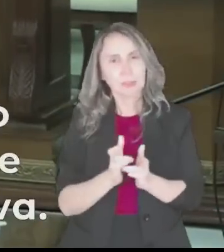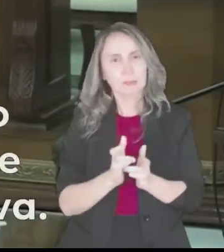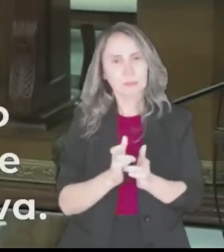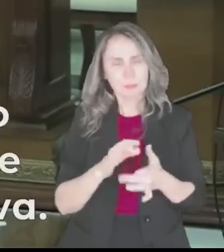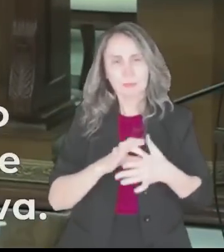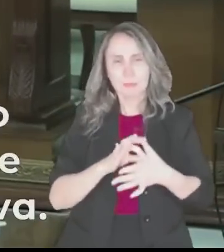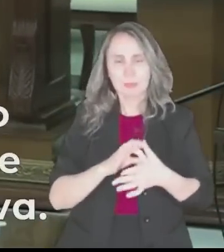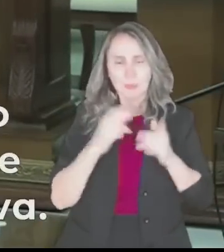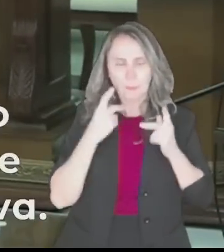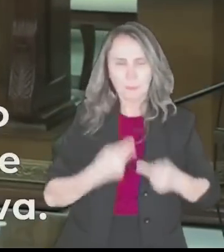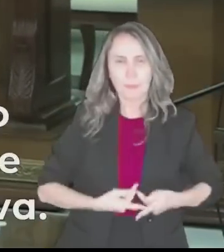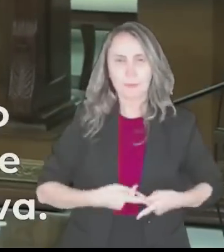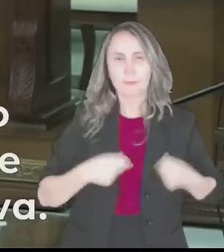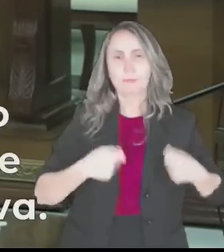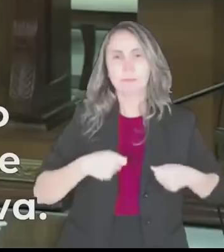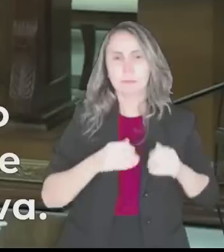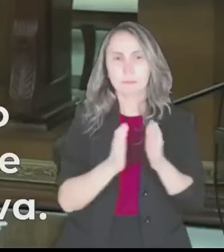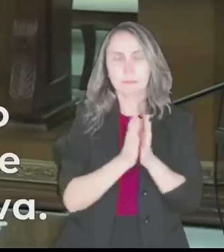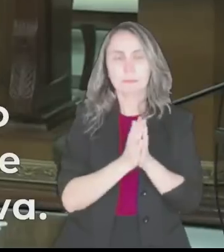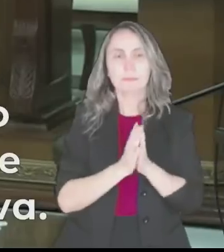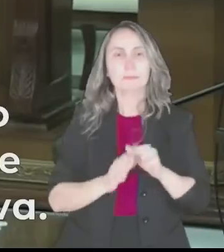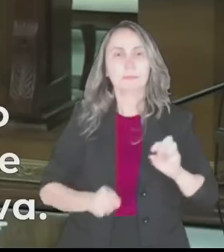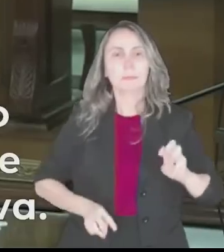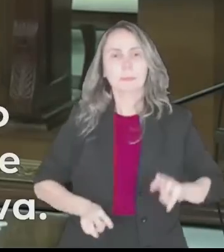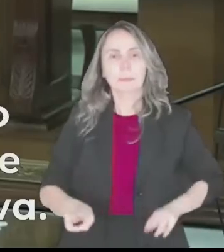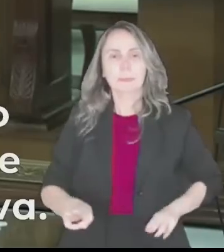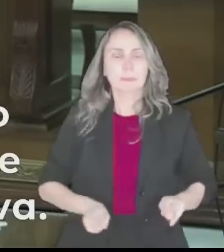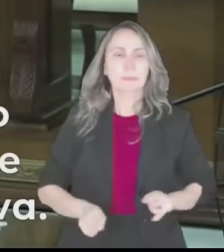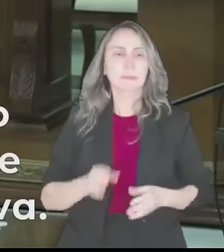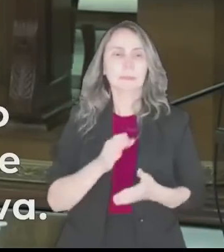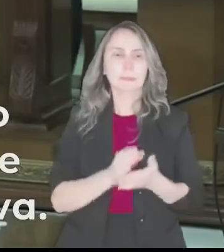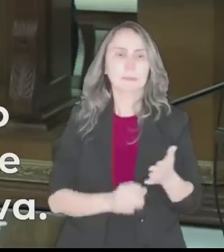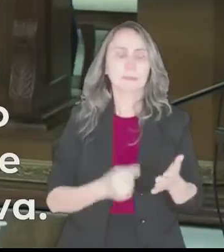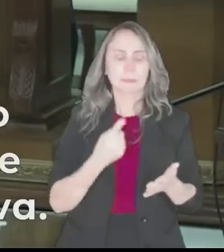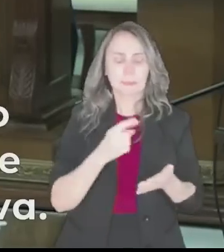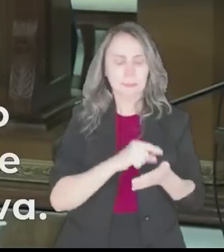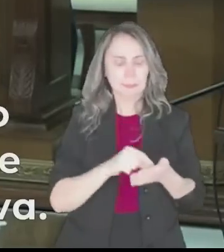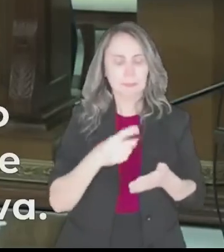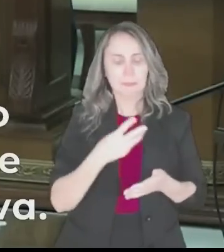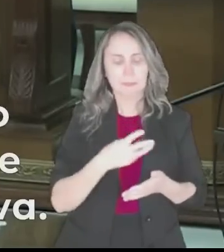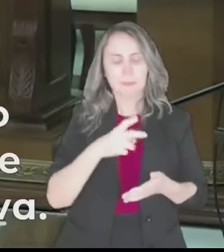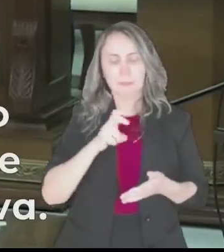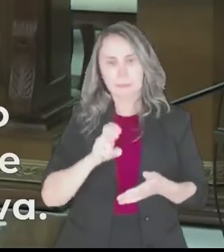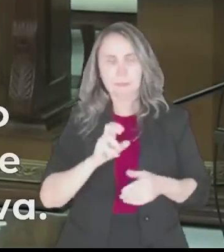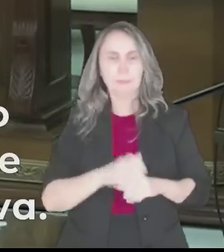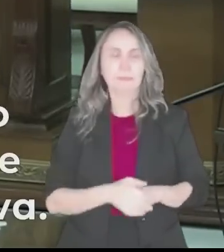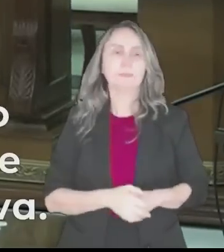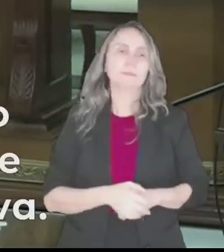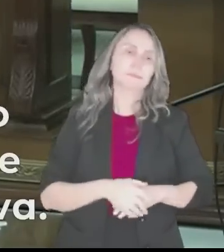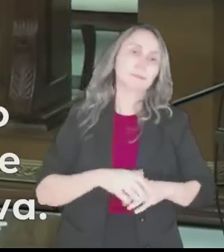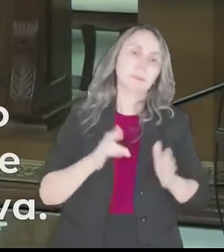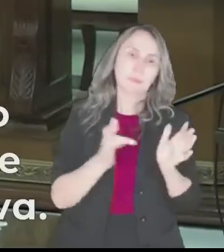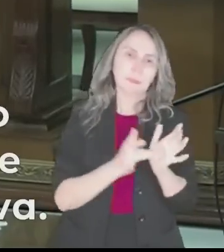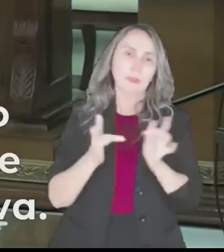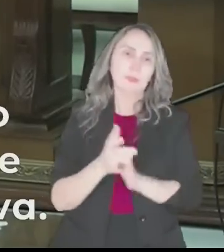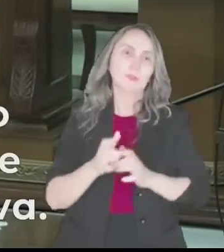orava. Vamos ver Marcos 1:35, por gentileza. E levantando-se de manhã muito